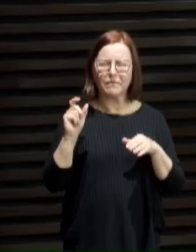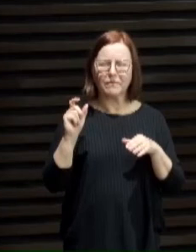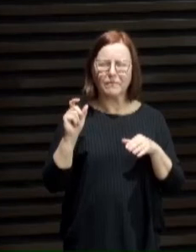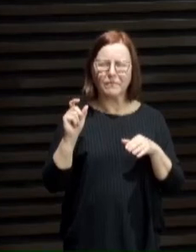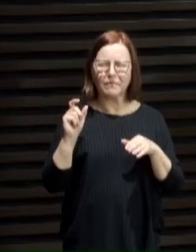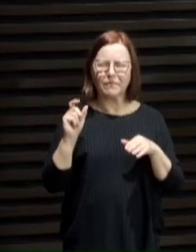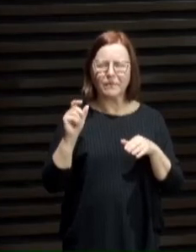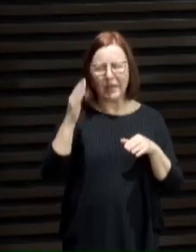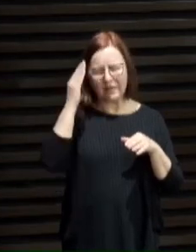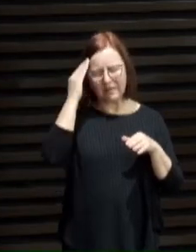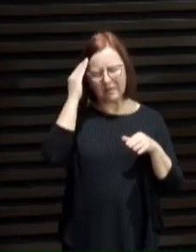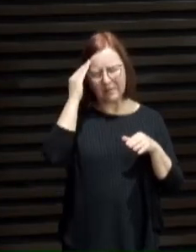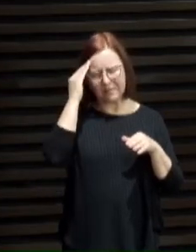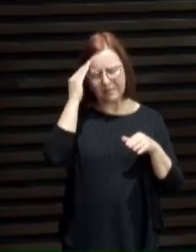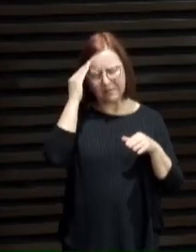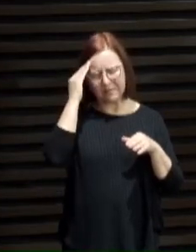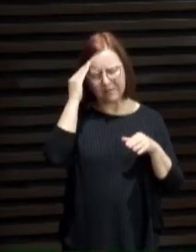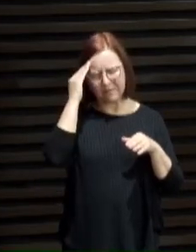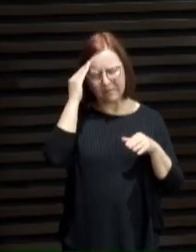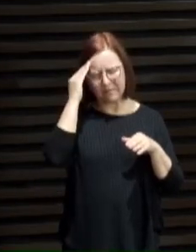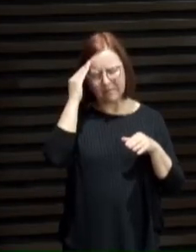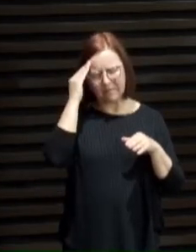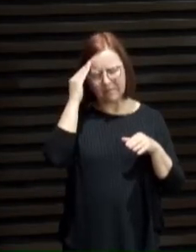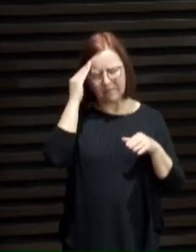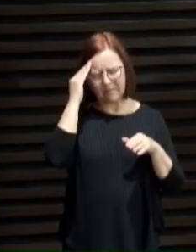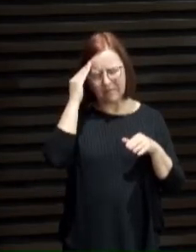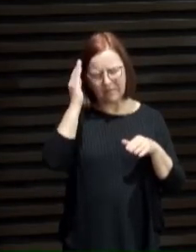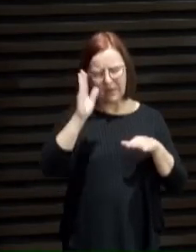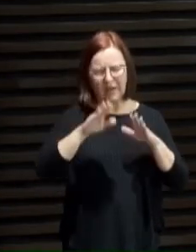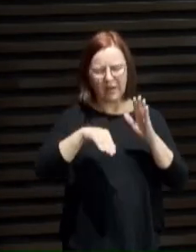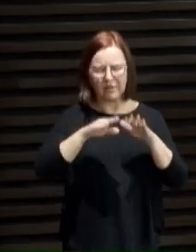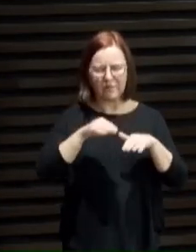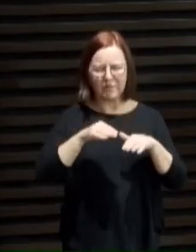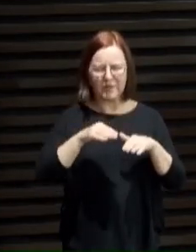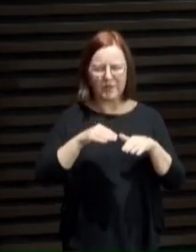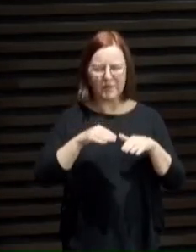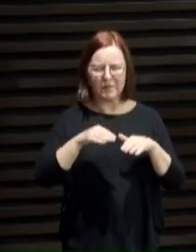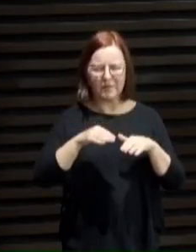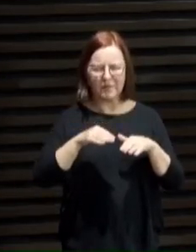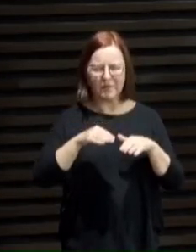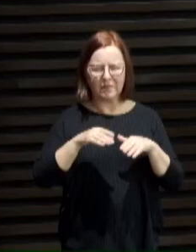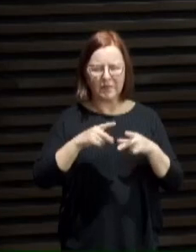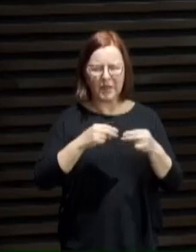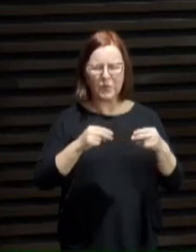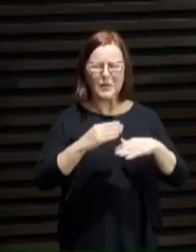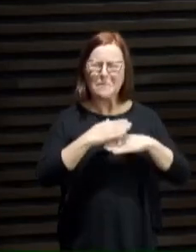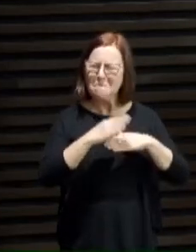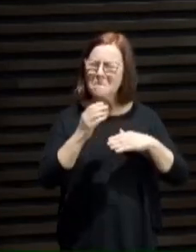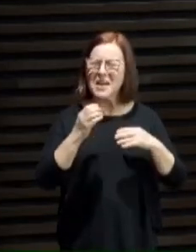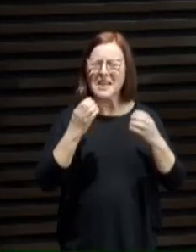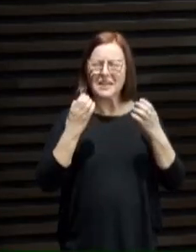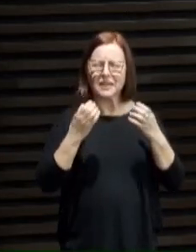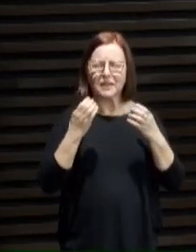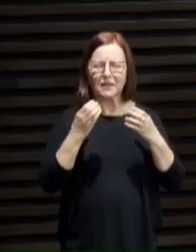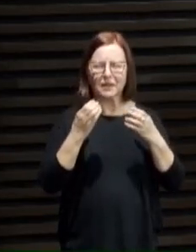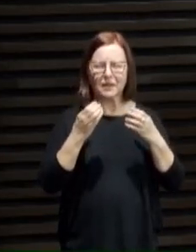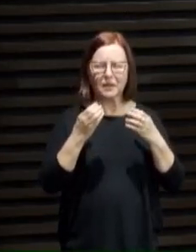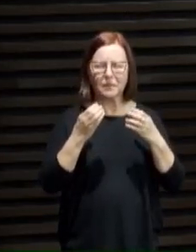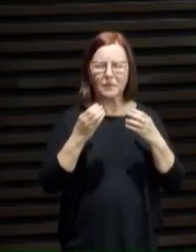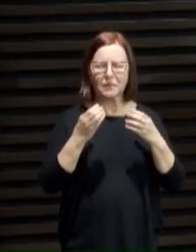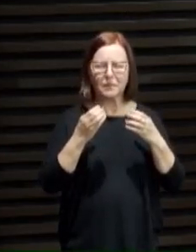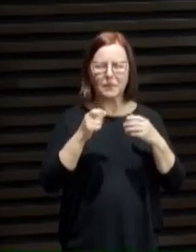e sabemos que às vezes o que mais a gente quer é que alguém note o